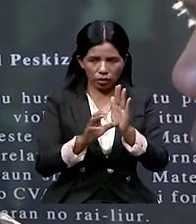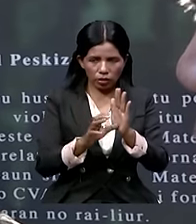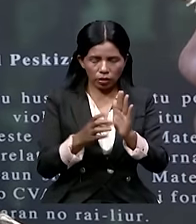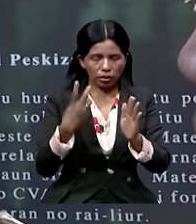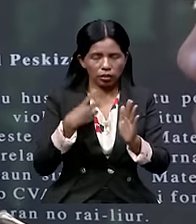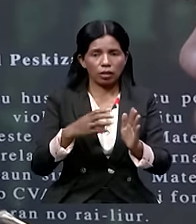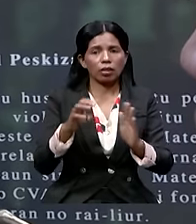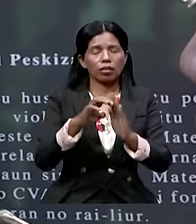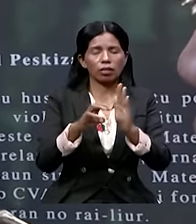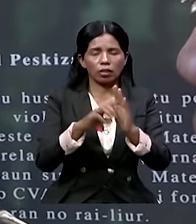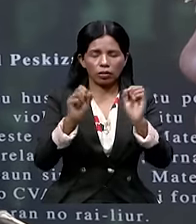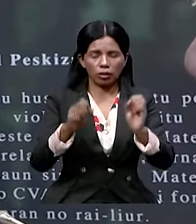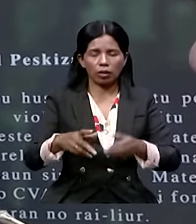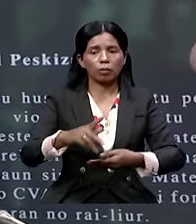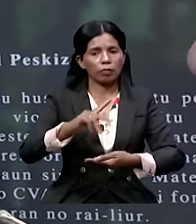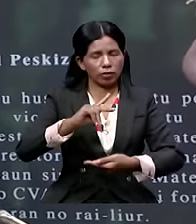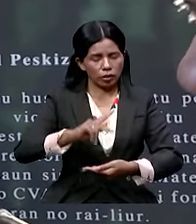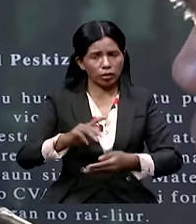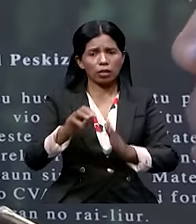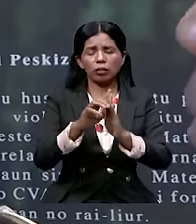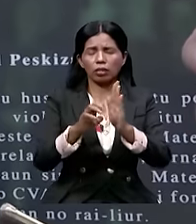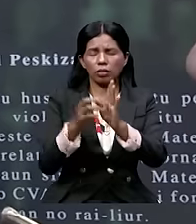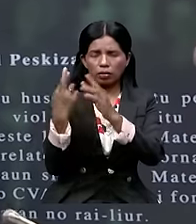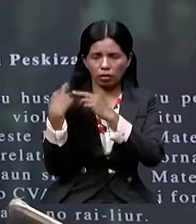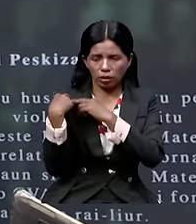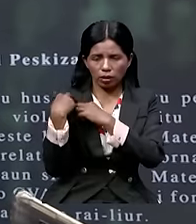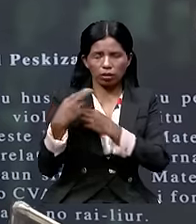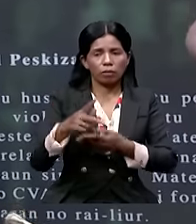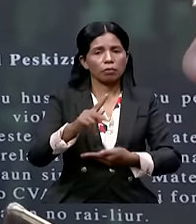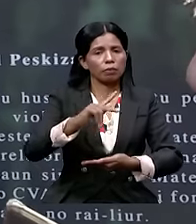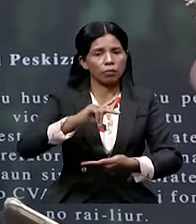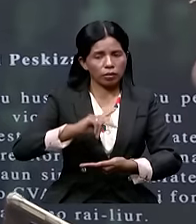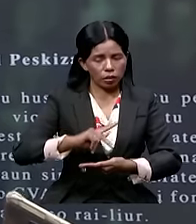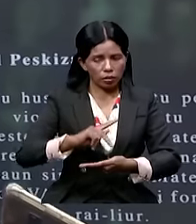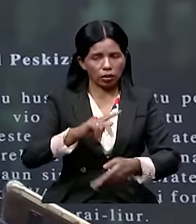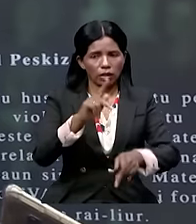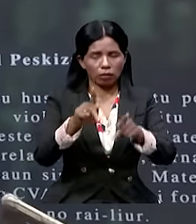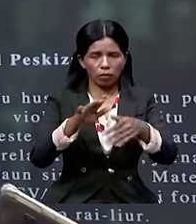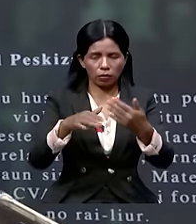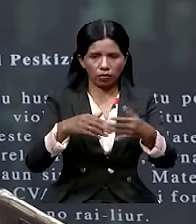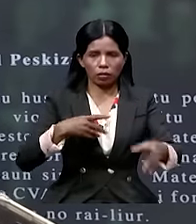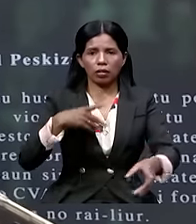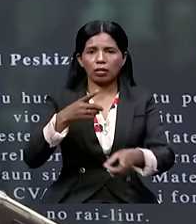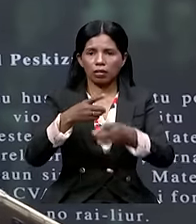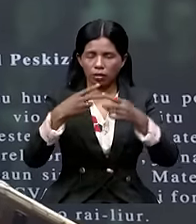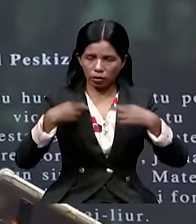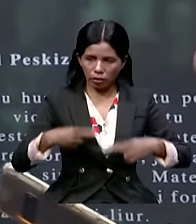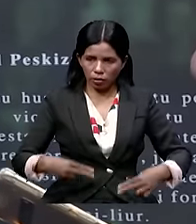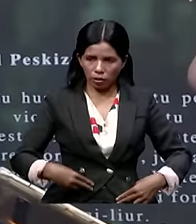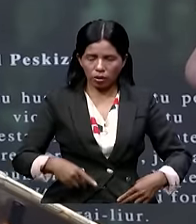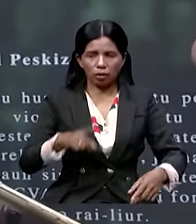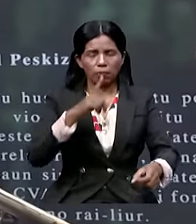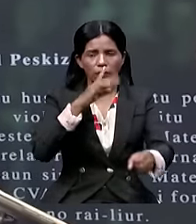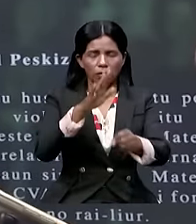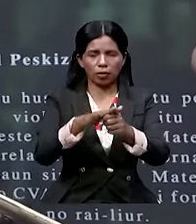proteger. Estar unha dever, mas a tu protege cidadão ser unha de direitos humanos. E tenê compromisso de